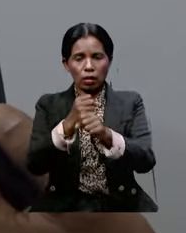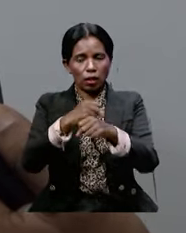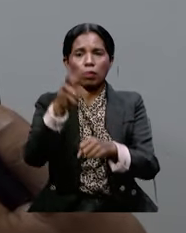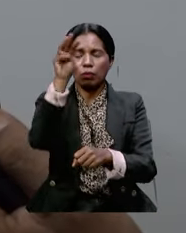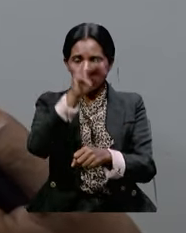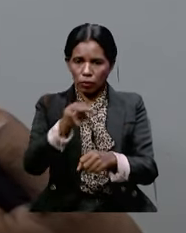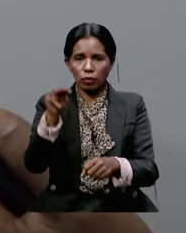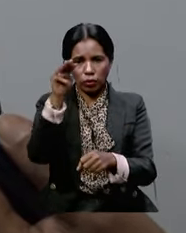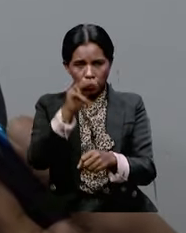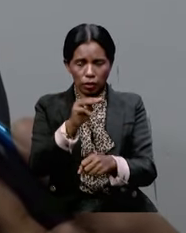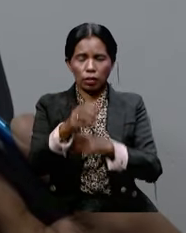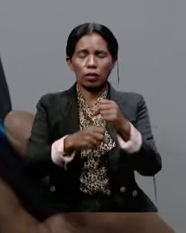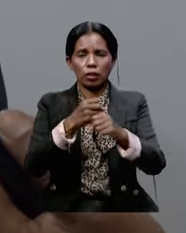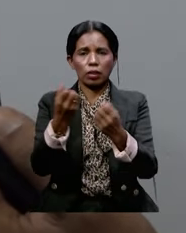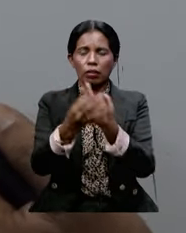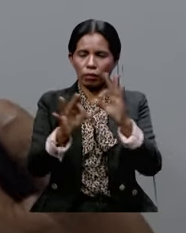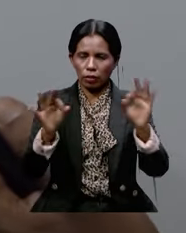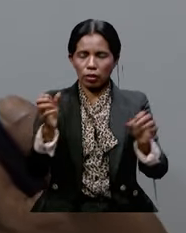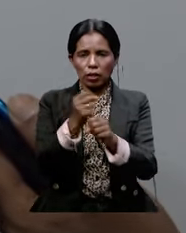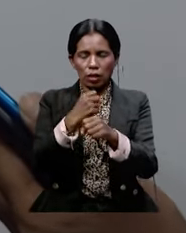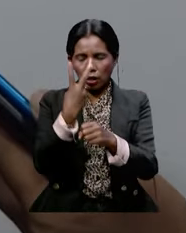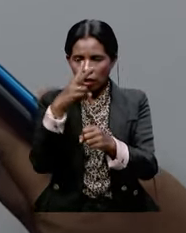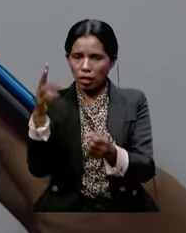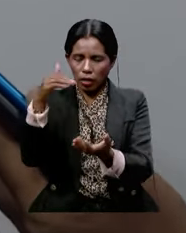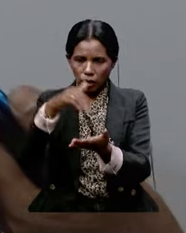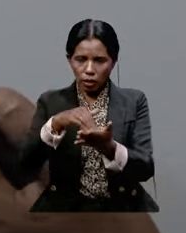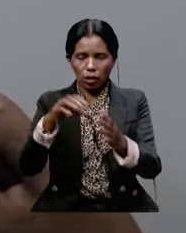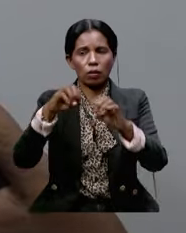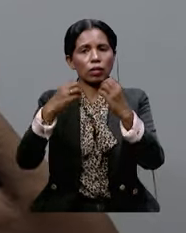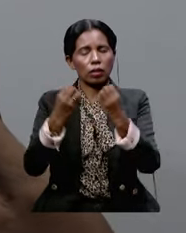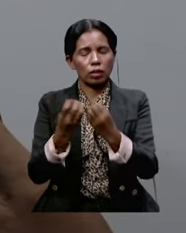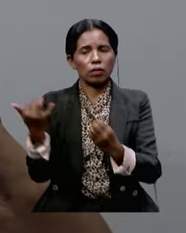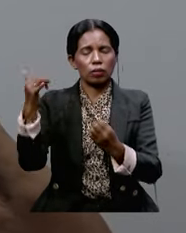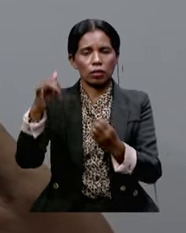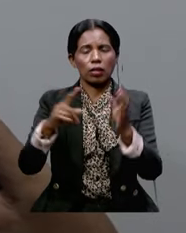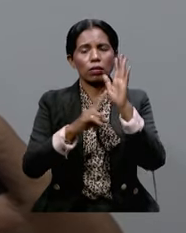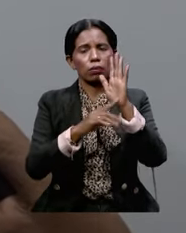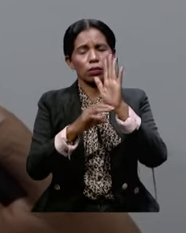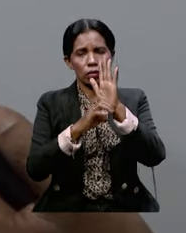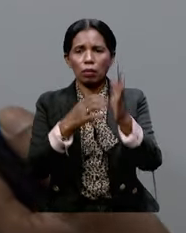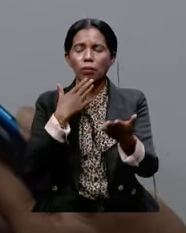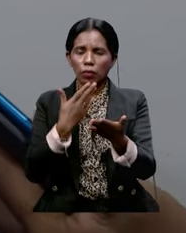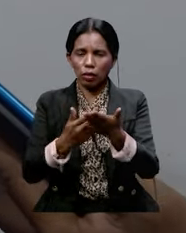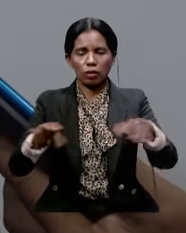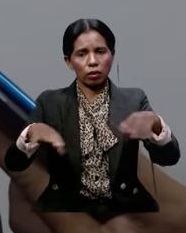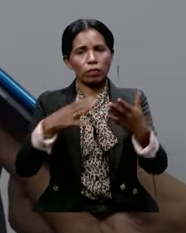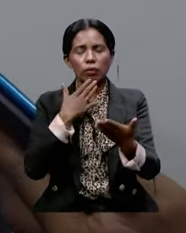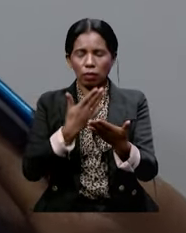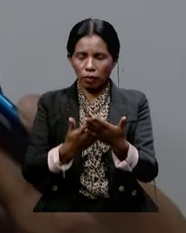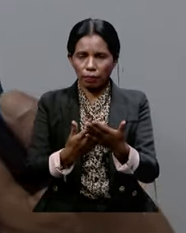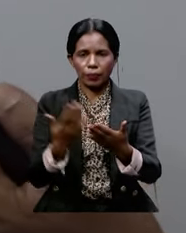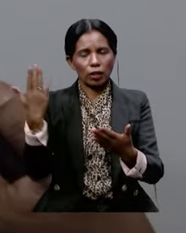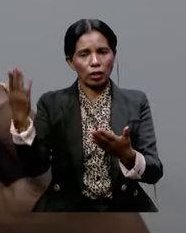tem a ramada de avaliação. A organização tem a bem que a performance dia e a